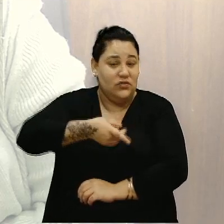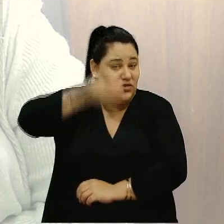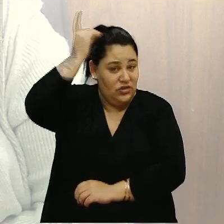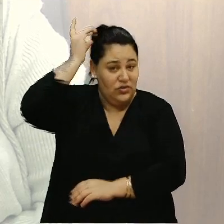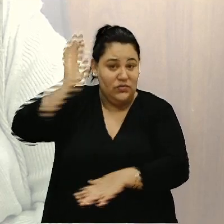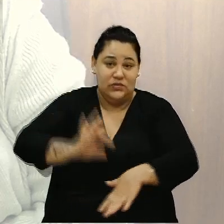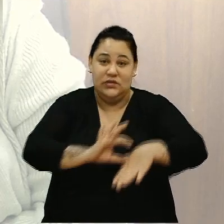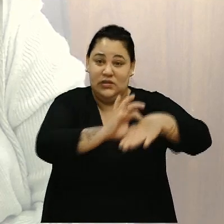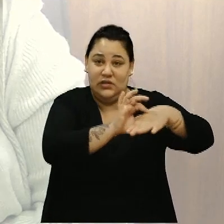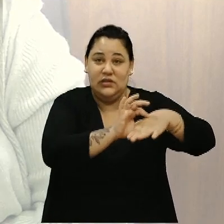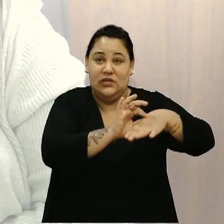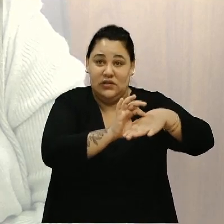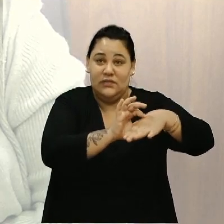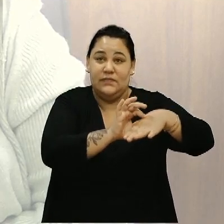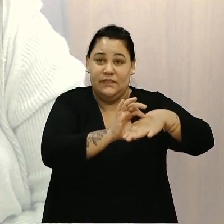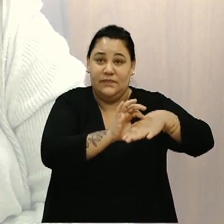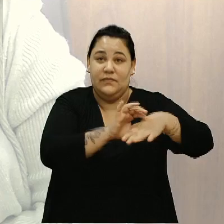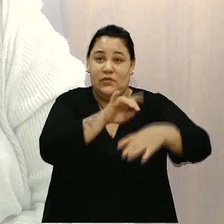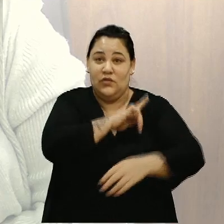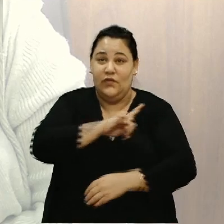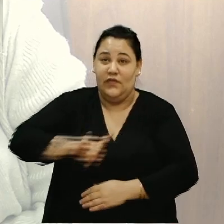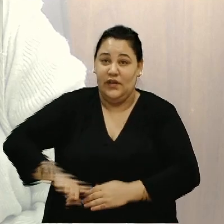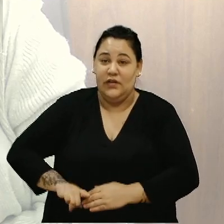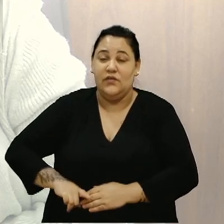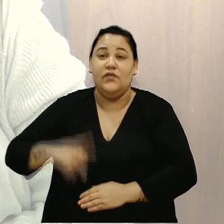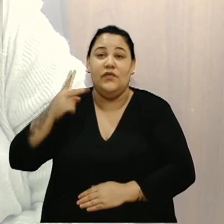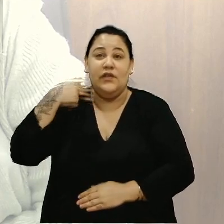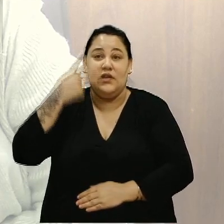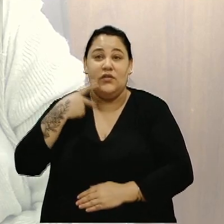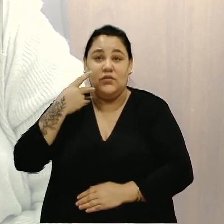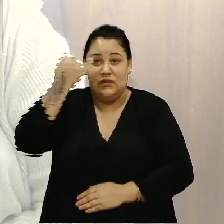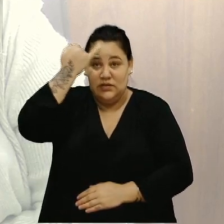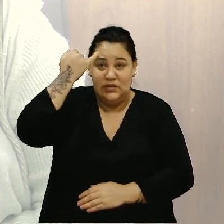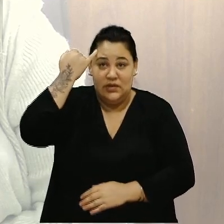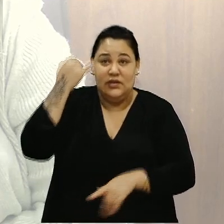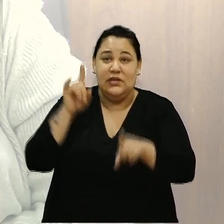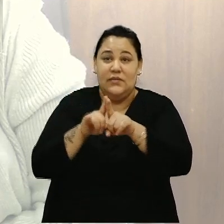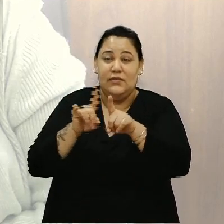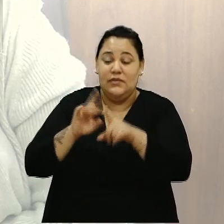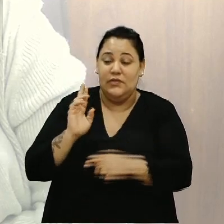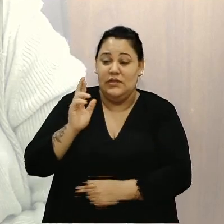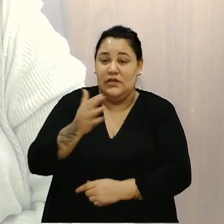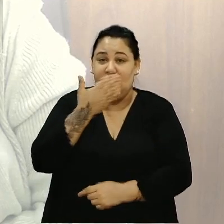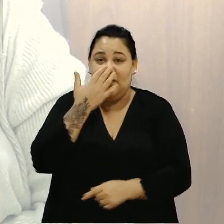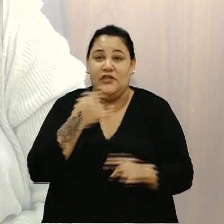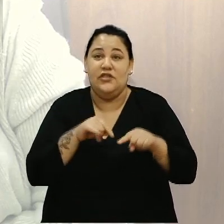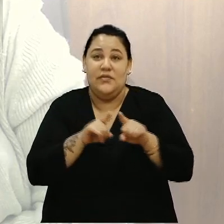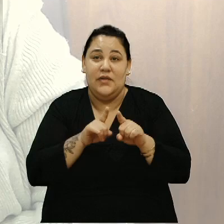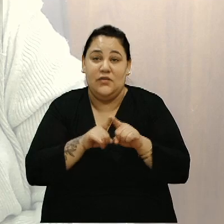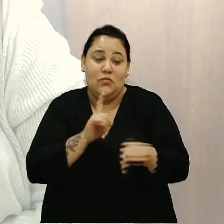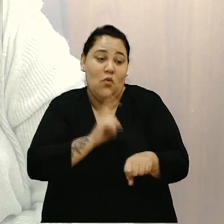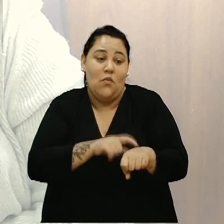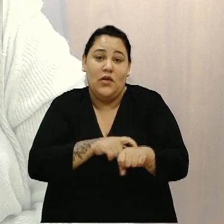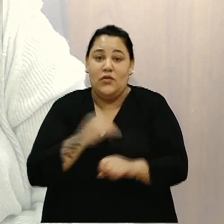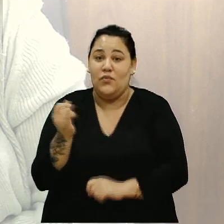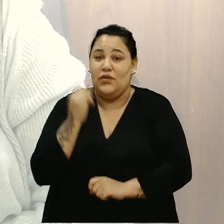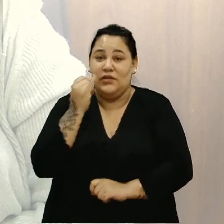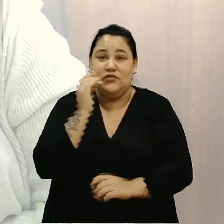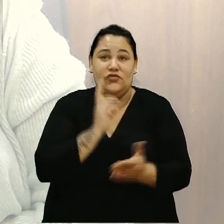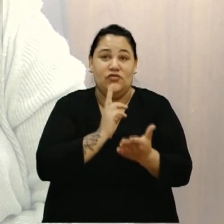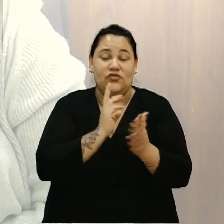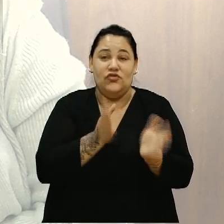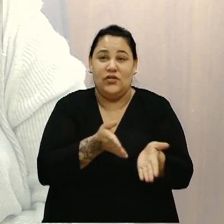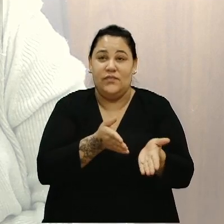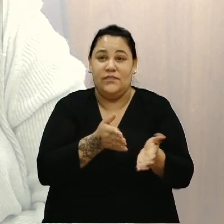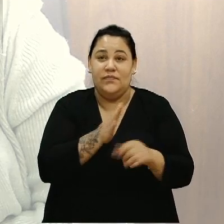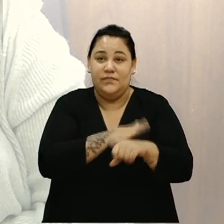em Brasília também, vereador D'Ambrós, representando a frente. Eu estava lá, um momento tão importante. Das vezes que falei com o prefeito Adiló, ele